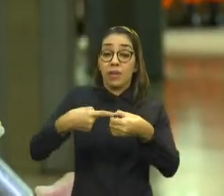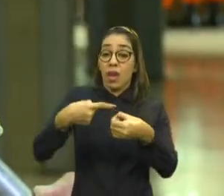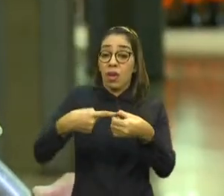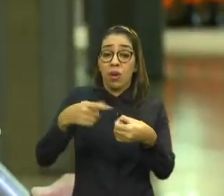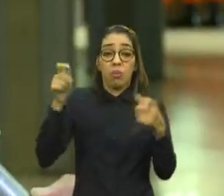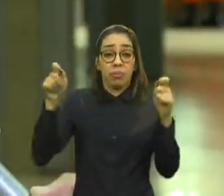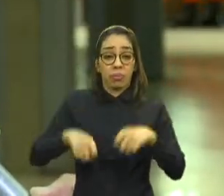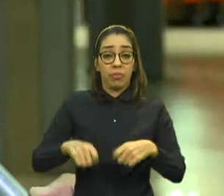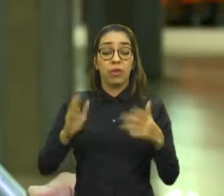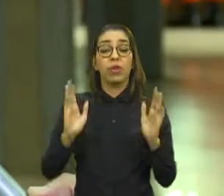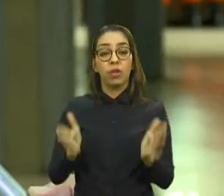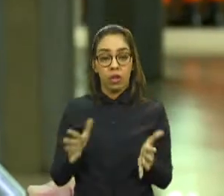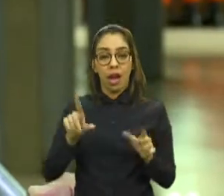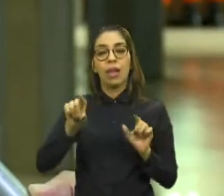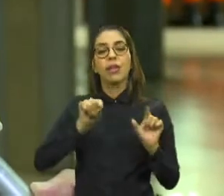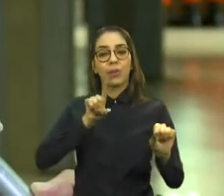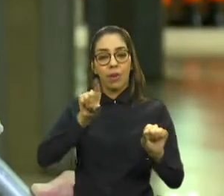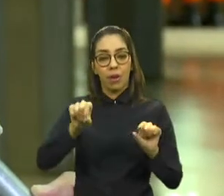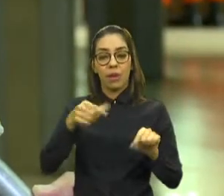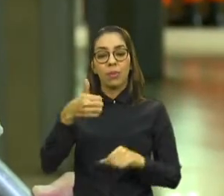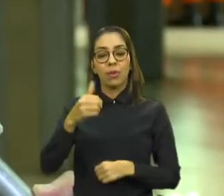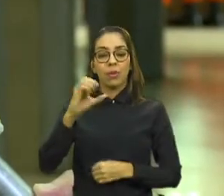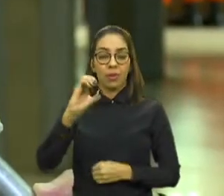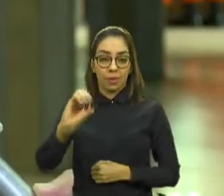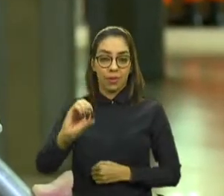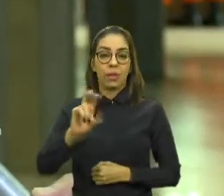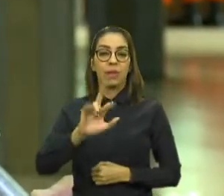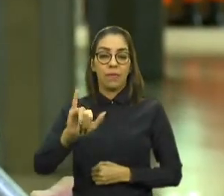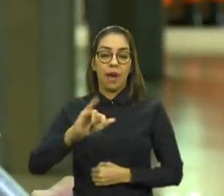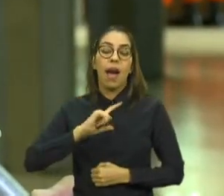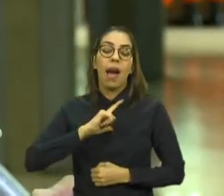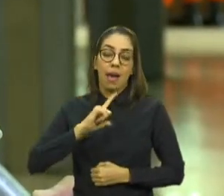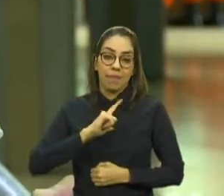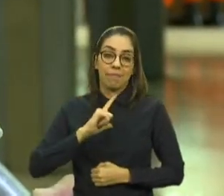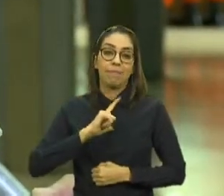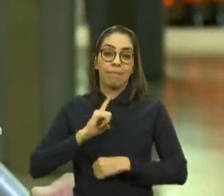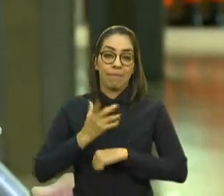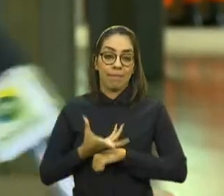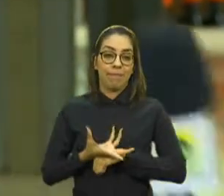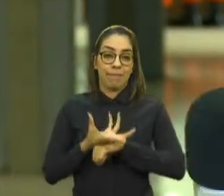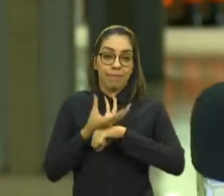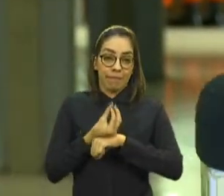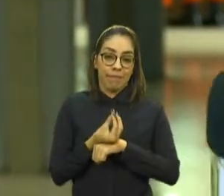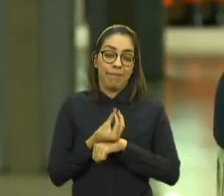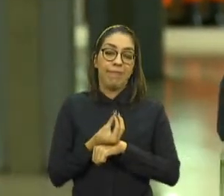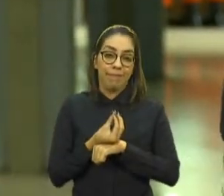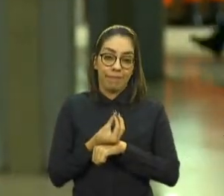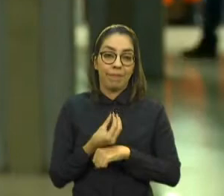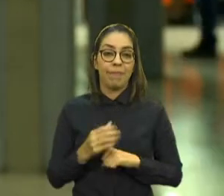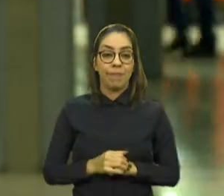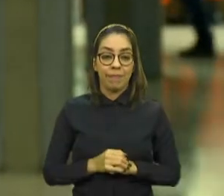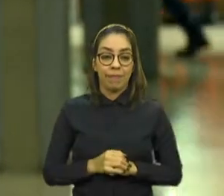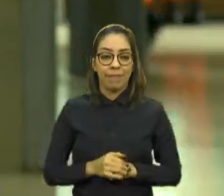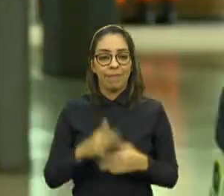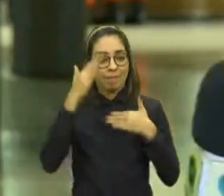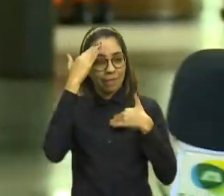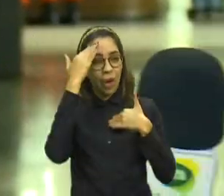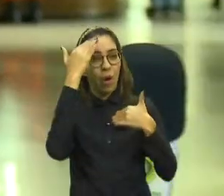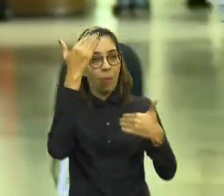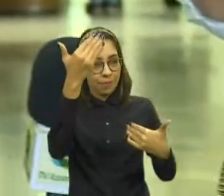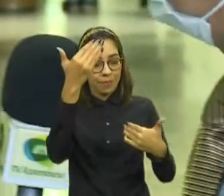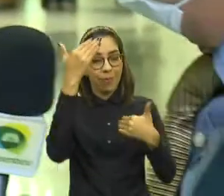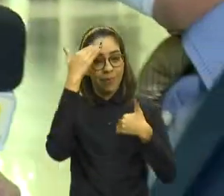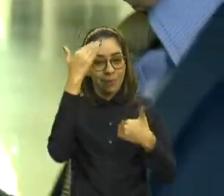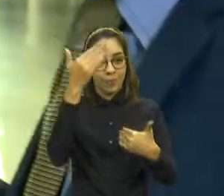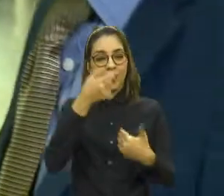foram selecionadas as 10 cidades que vão participar, que vão ter a oportunidade de ter a mostra, né, participando. Priscila, muito obrigado então pela sua participação, tá?